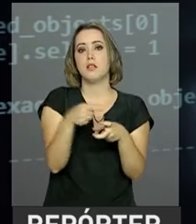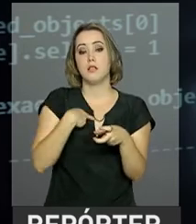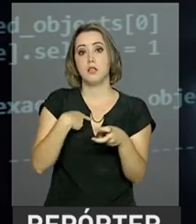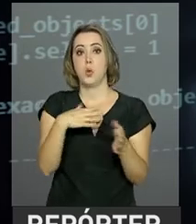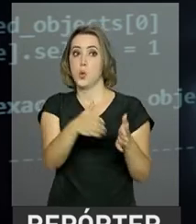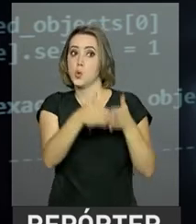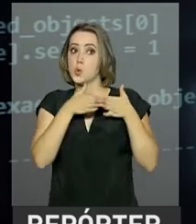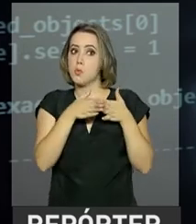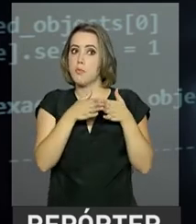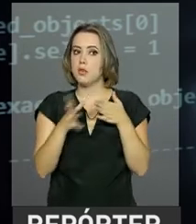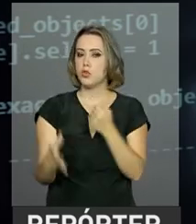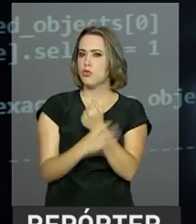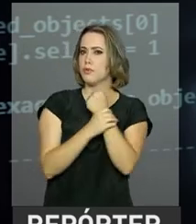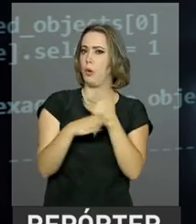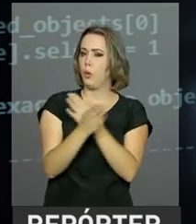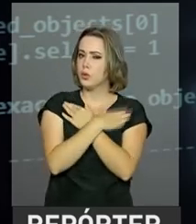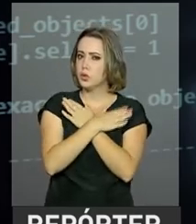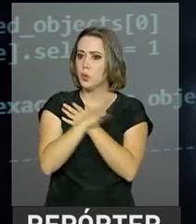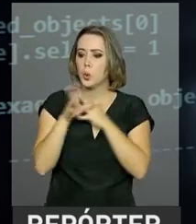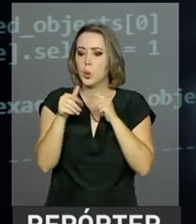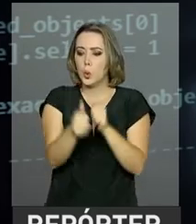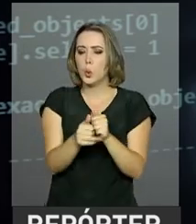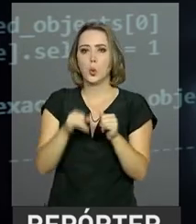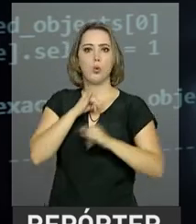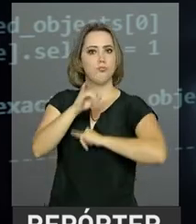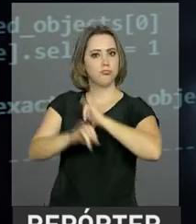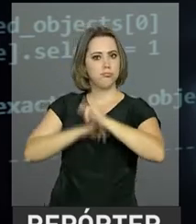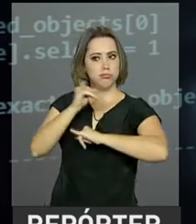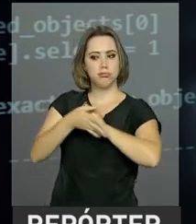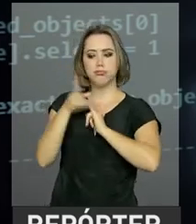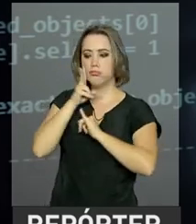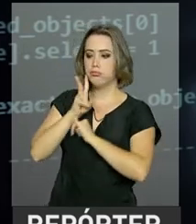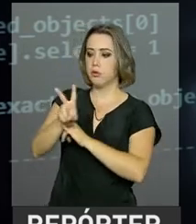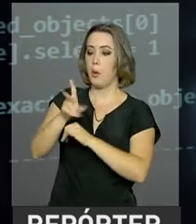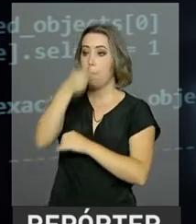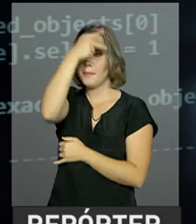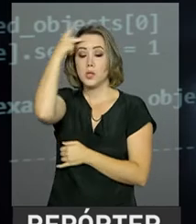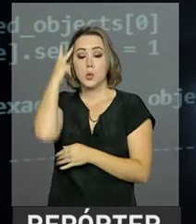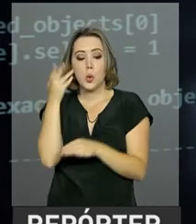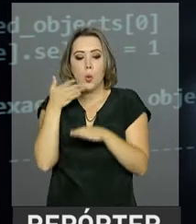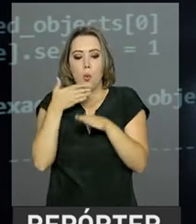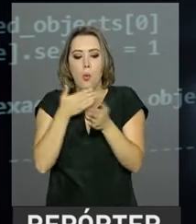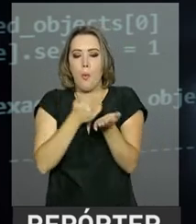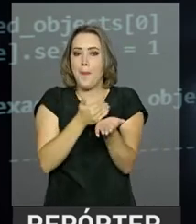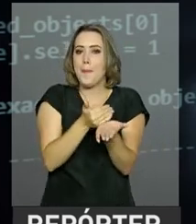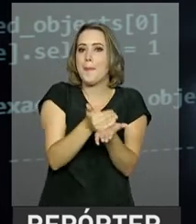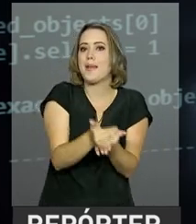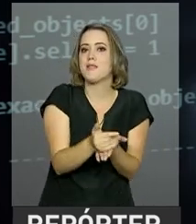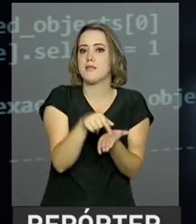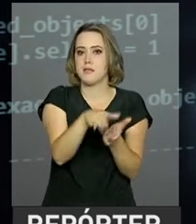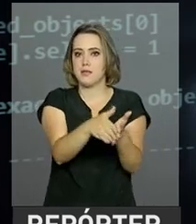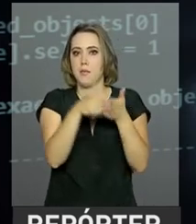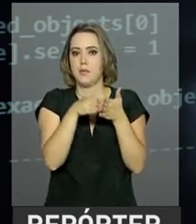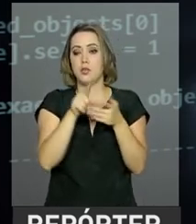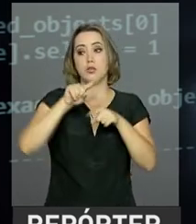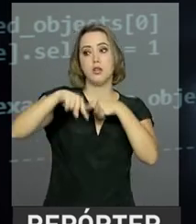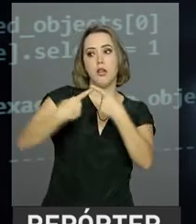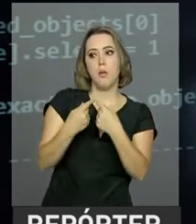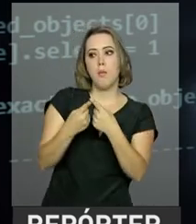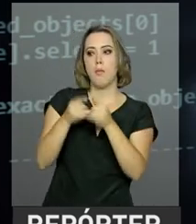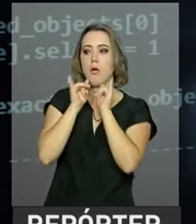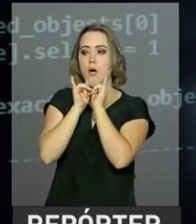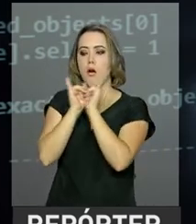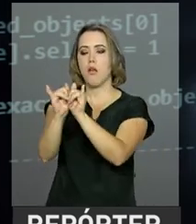seguro-desemprego. Tudo é acompanhado digitalmente, desde o momento em que o trabalhador começa o processo, quando a informação passa